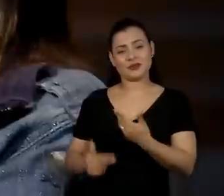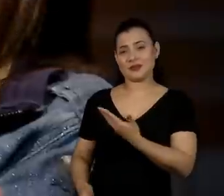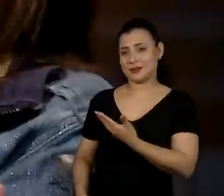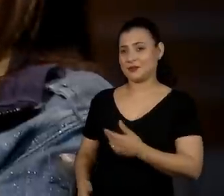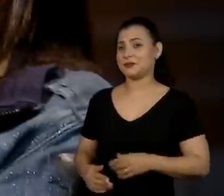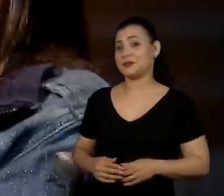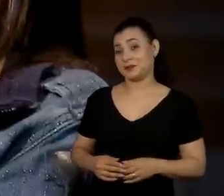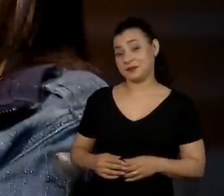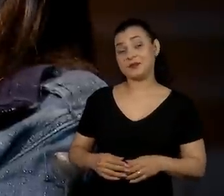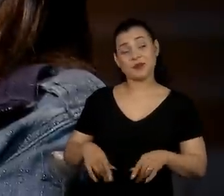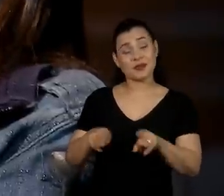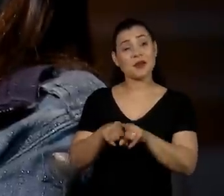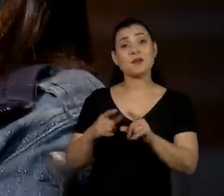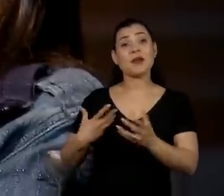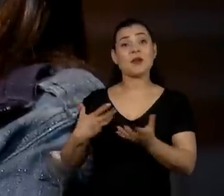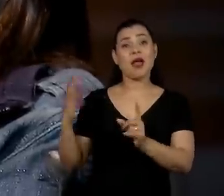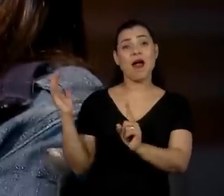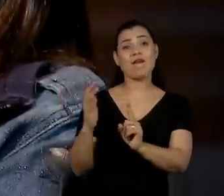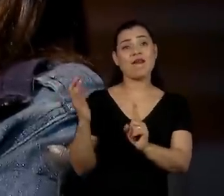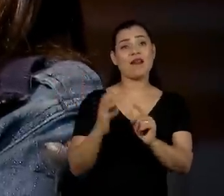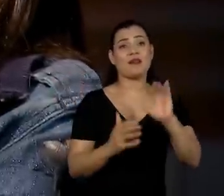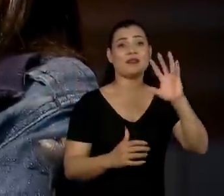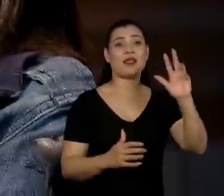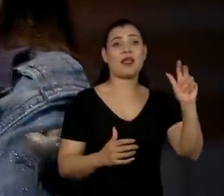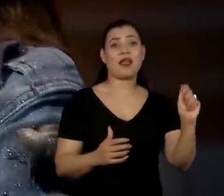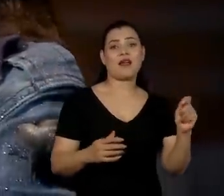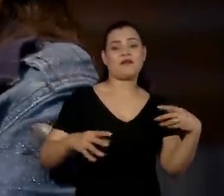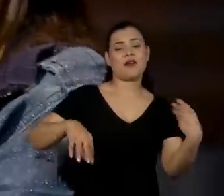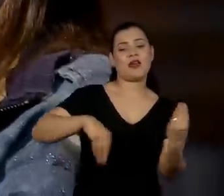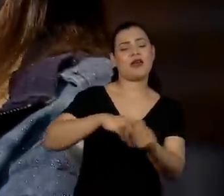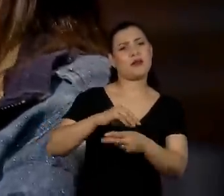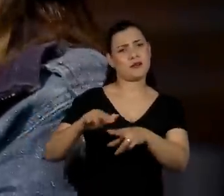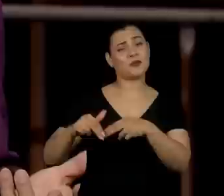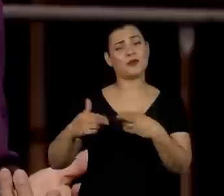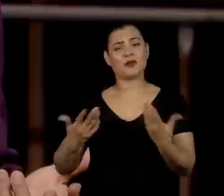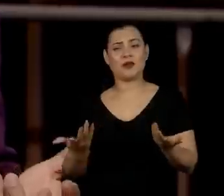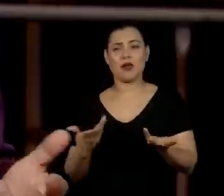aí passaram isso para os afros né